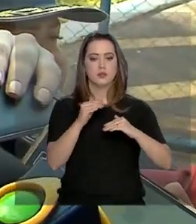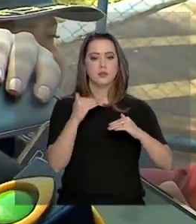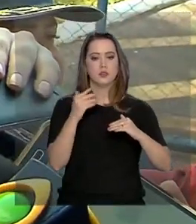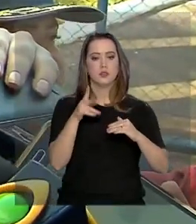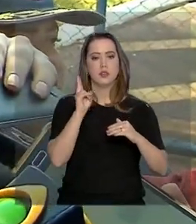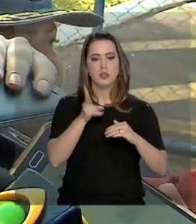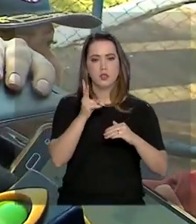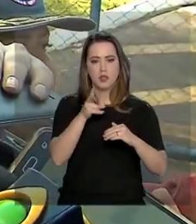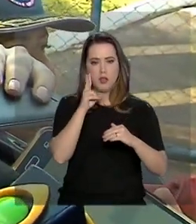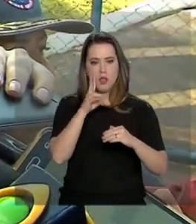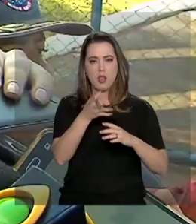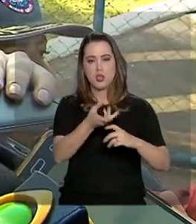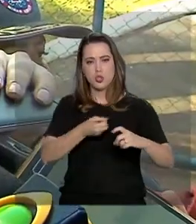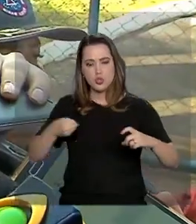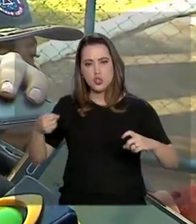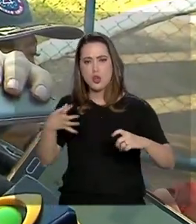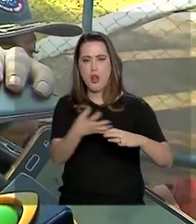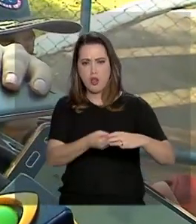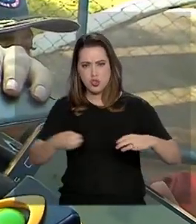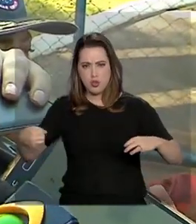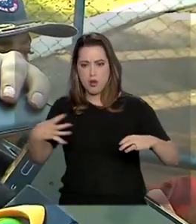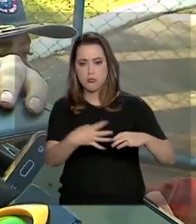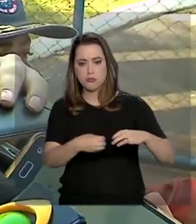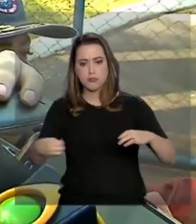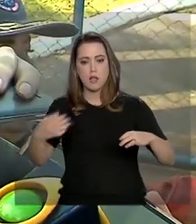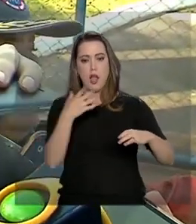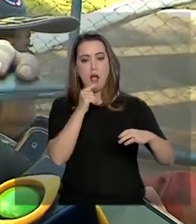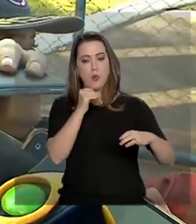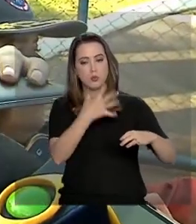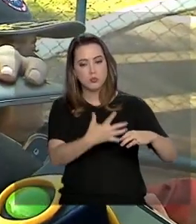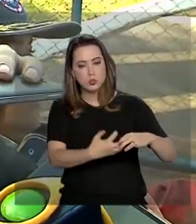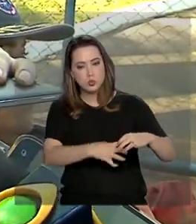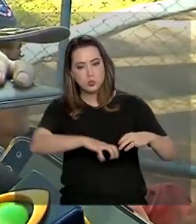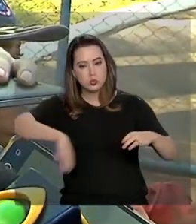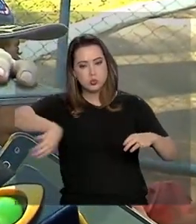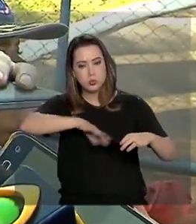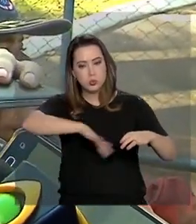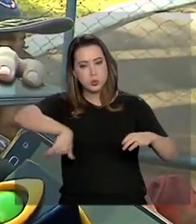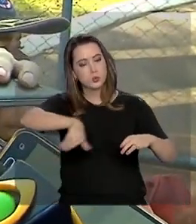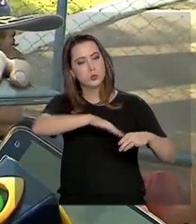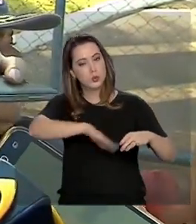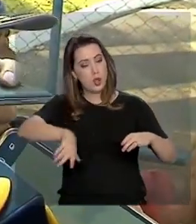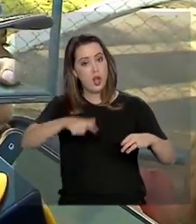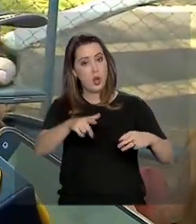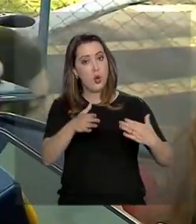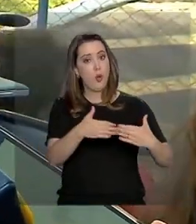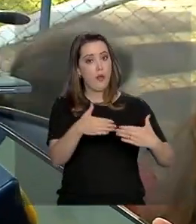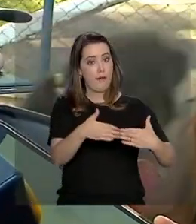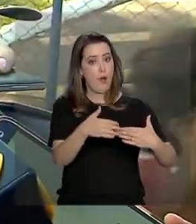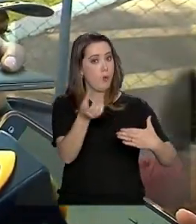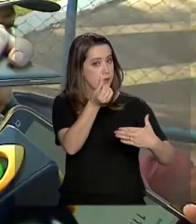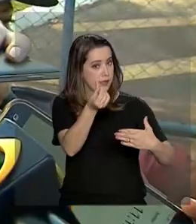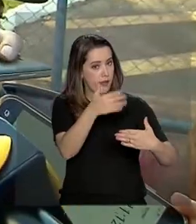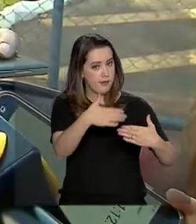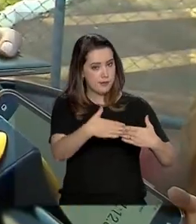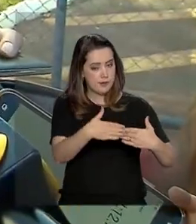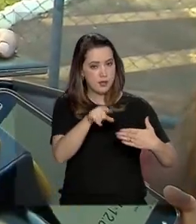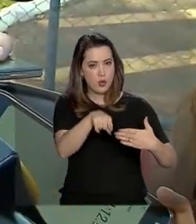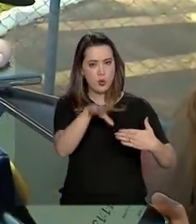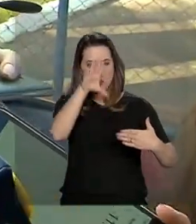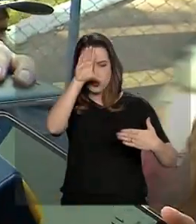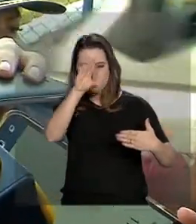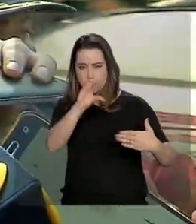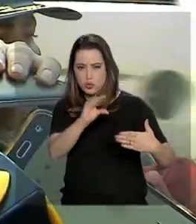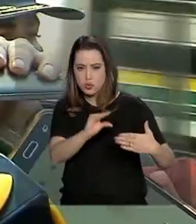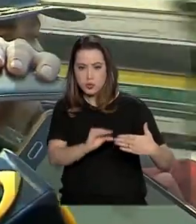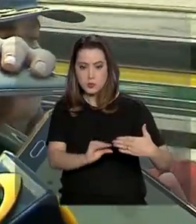A gente continua tendo bombeamento, né, de água para o esvaziamento dessa barragem. Então hoje a gente tem uma diminuição da lâmina de água que